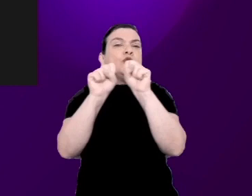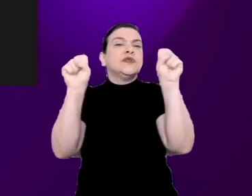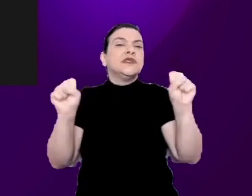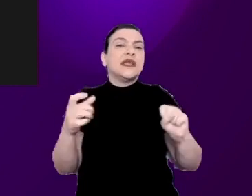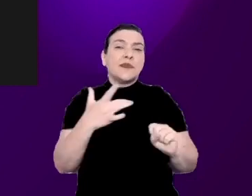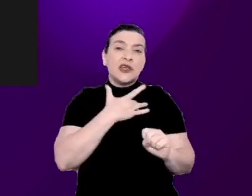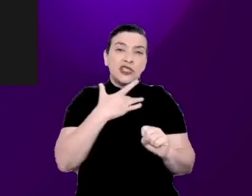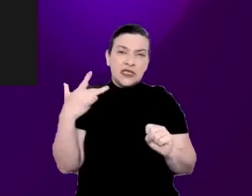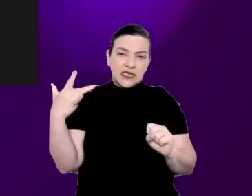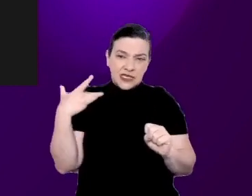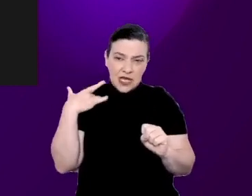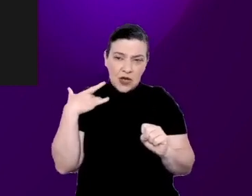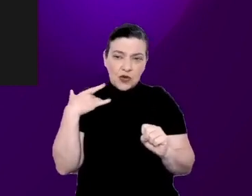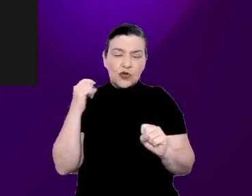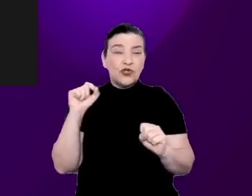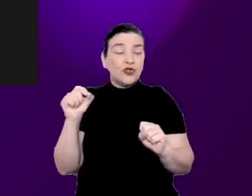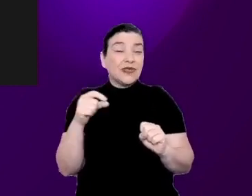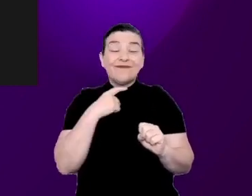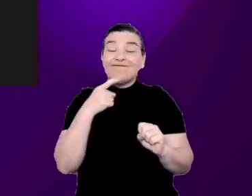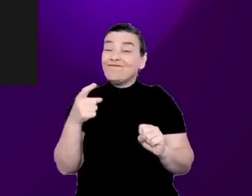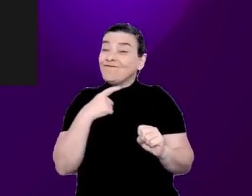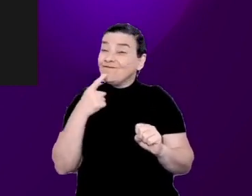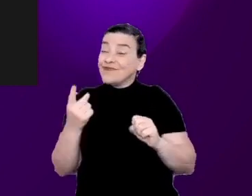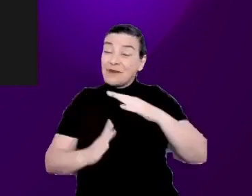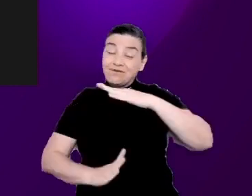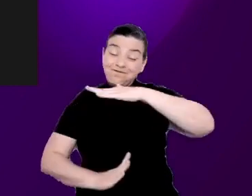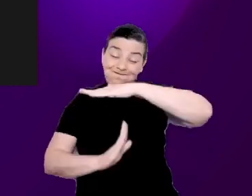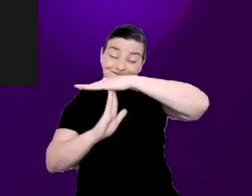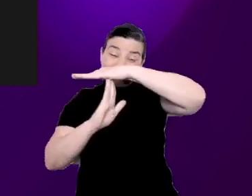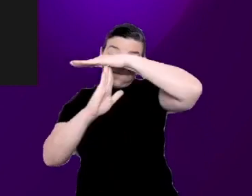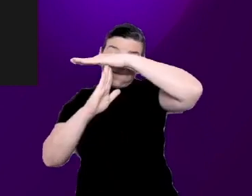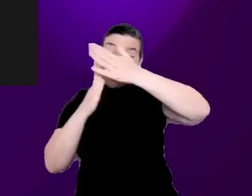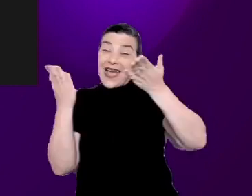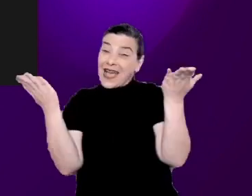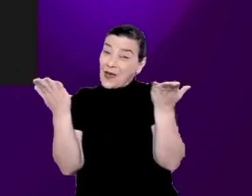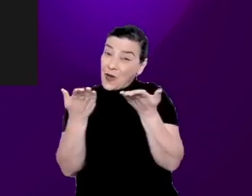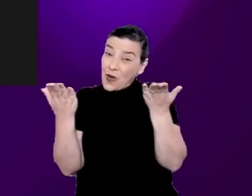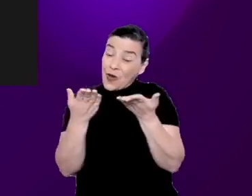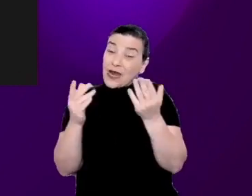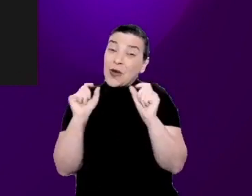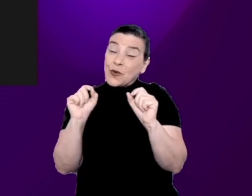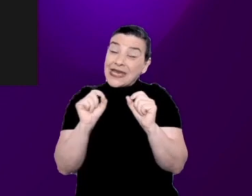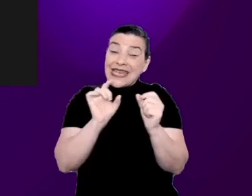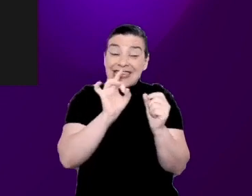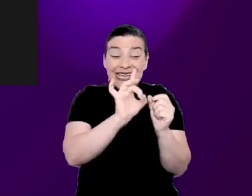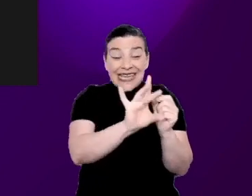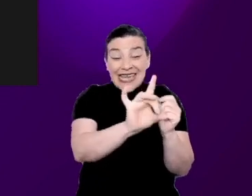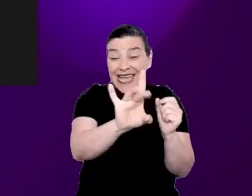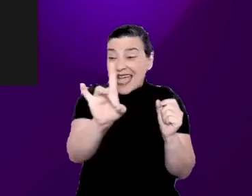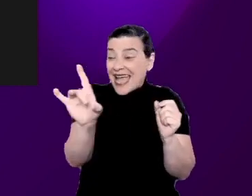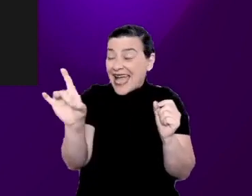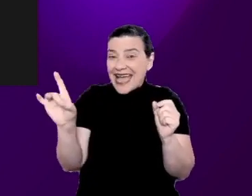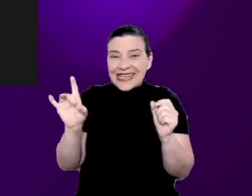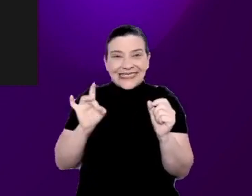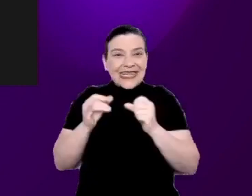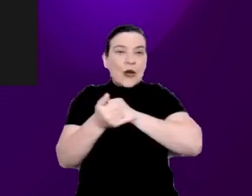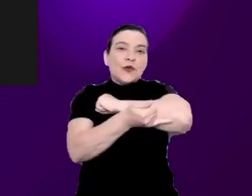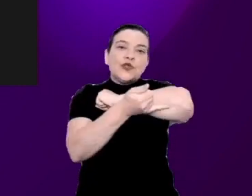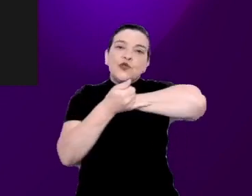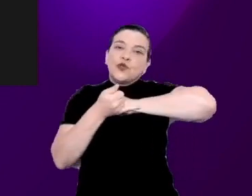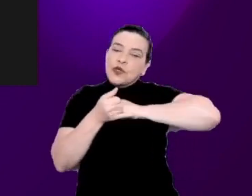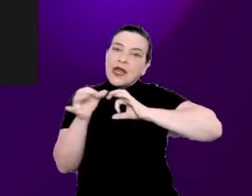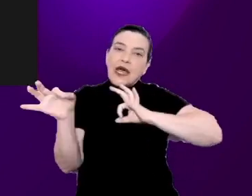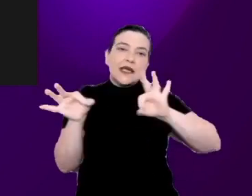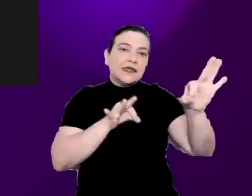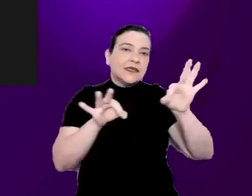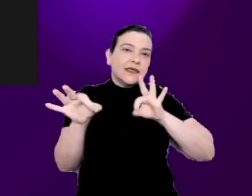foi provado como insustentável cada vez mais, eu tenho agora uma necessidade de ter dados clínicos estruturados com